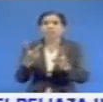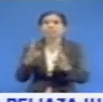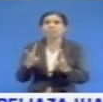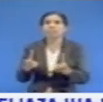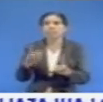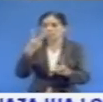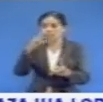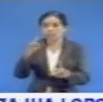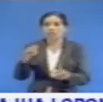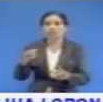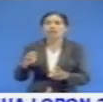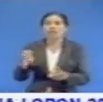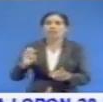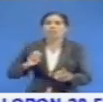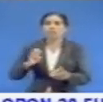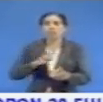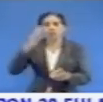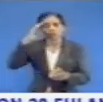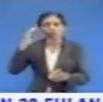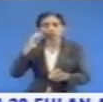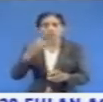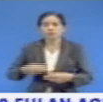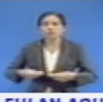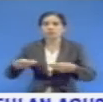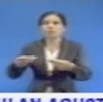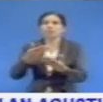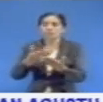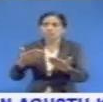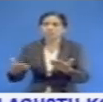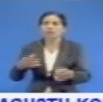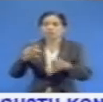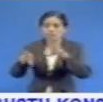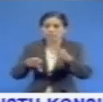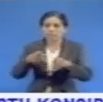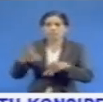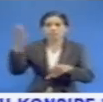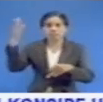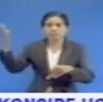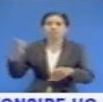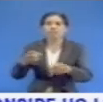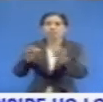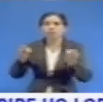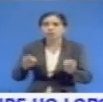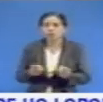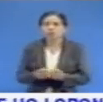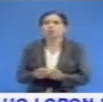embaixador Coreia do Sul, MOS, distribui necessidade básica para a população e a suco UCKI,